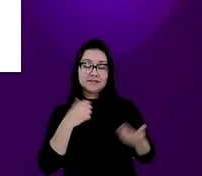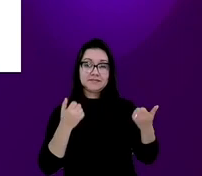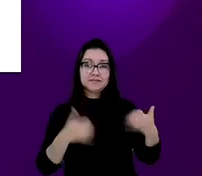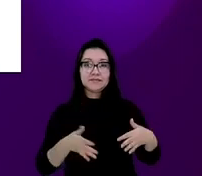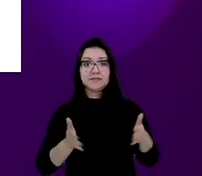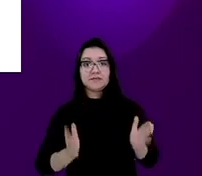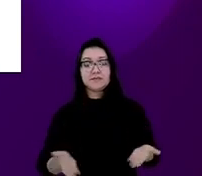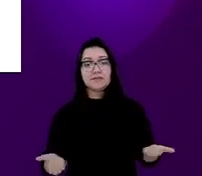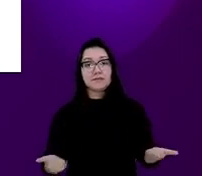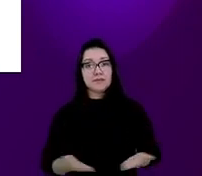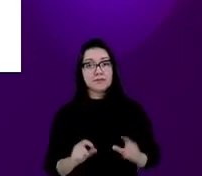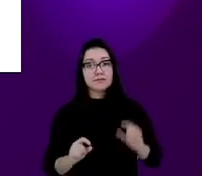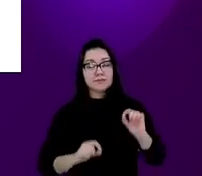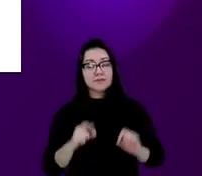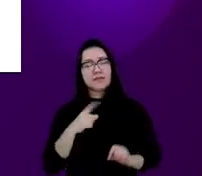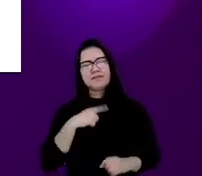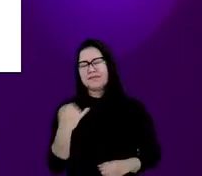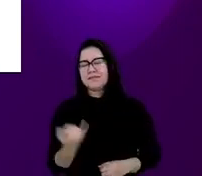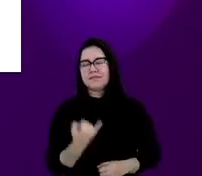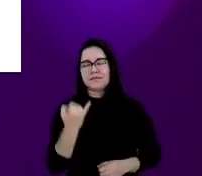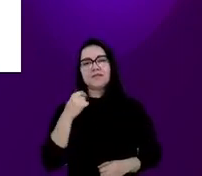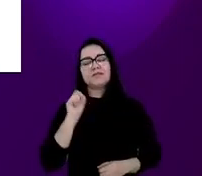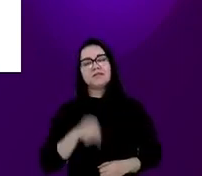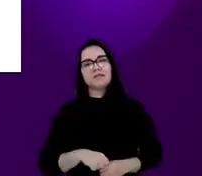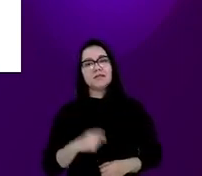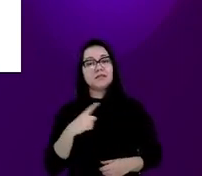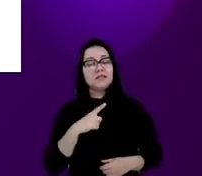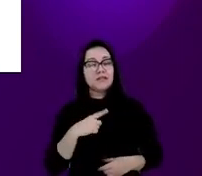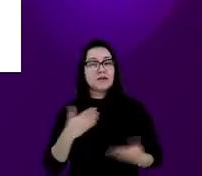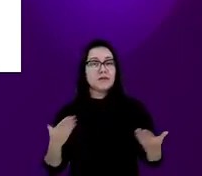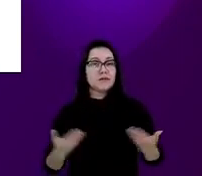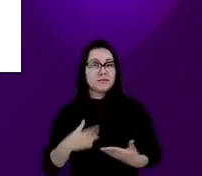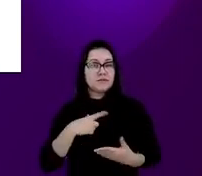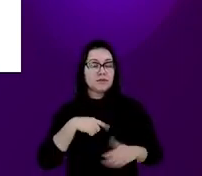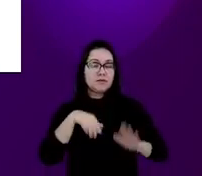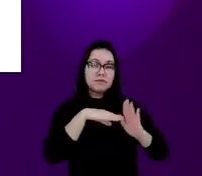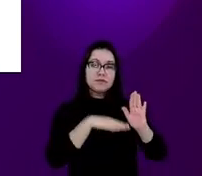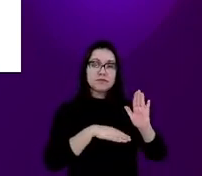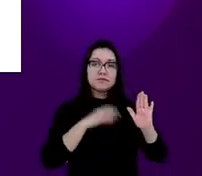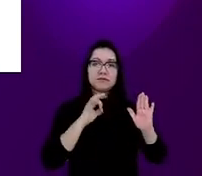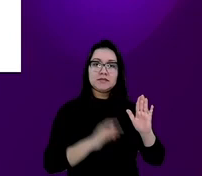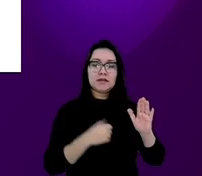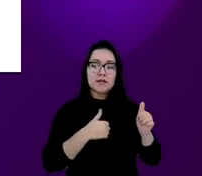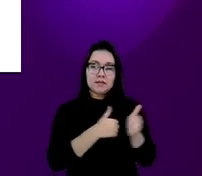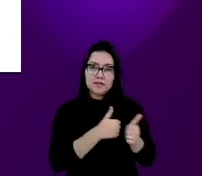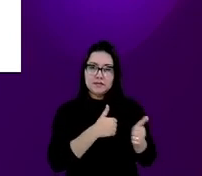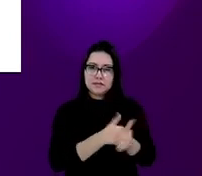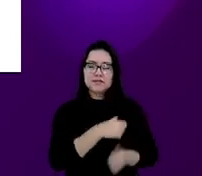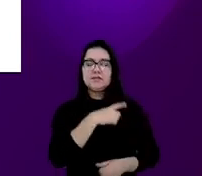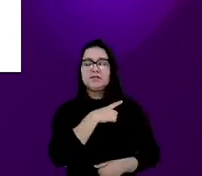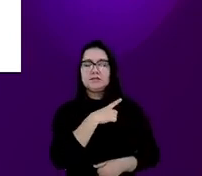hoje ele é fundamental. Nós temos recursos hoje para fazer o planejamento mais próximo possível